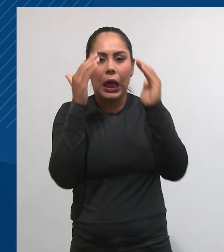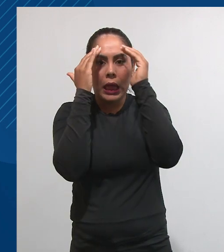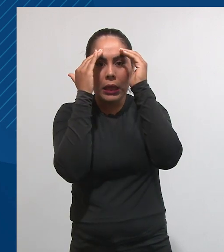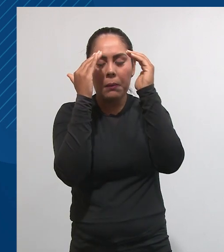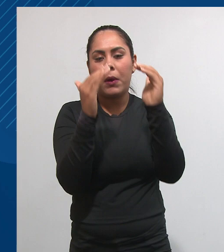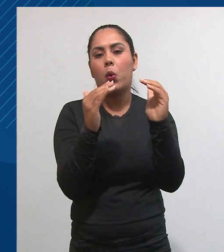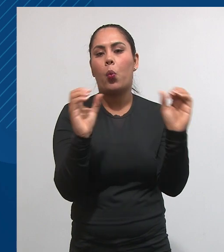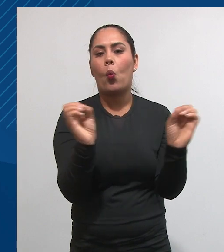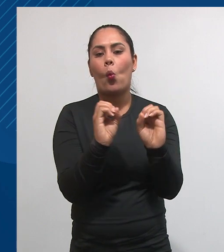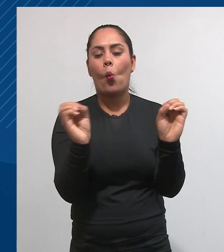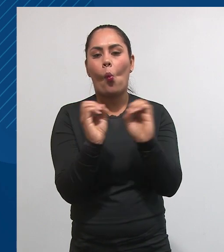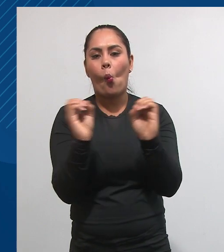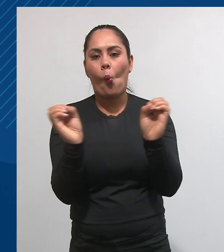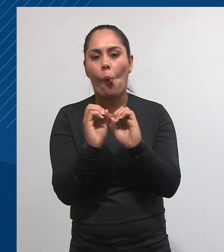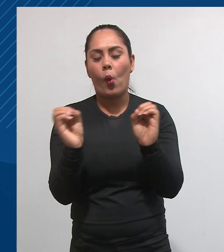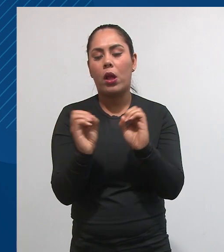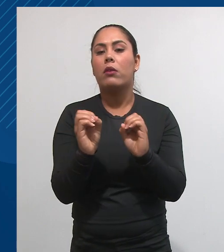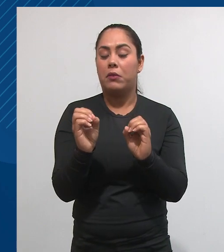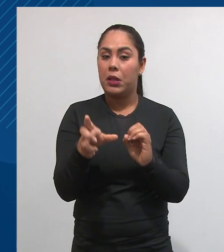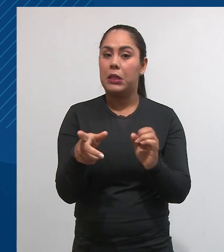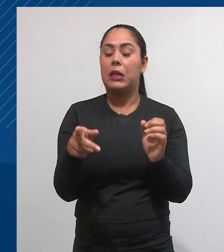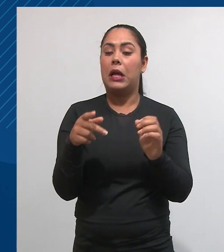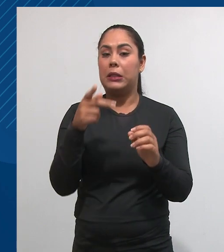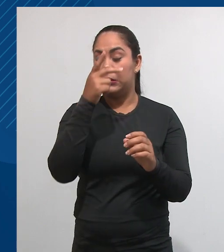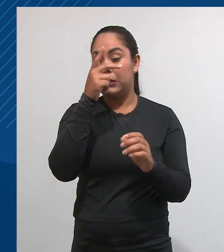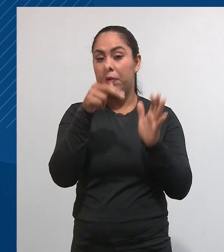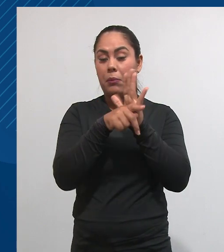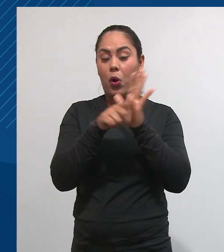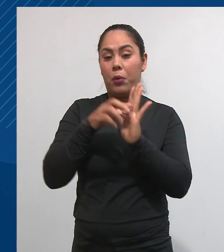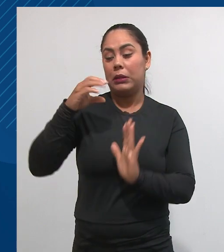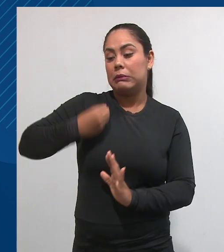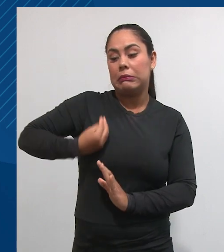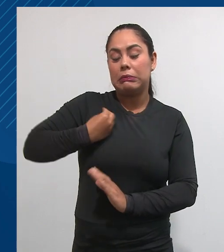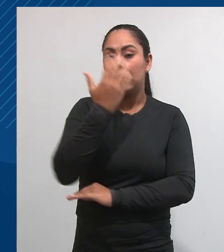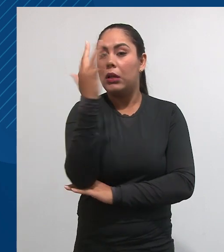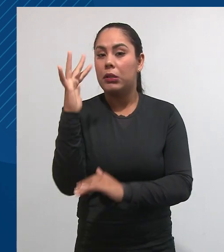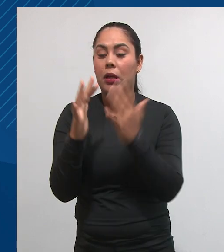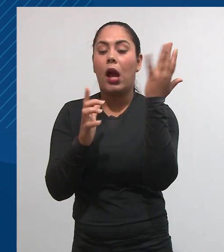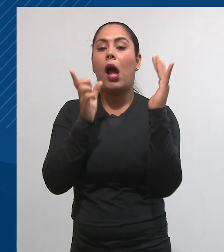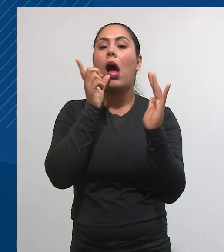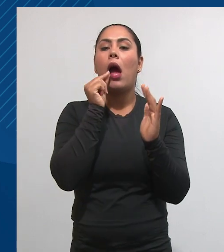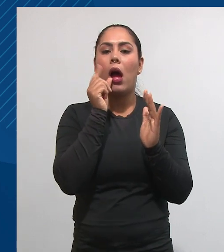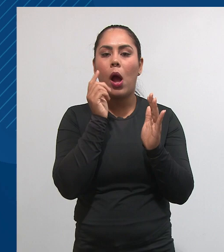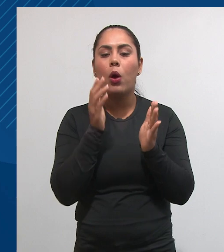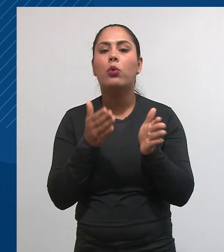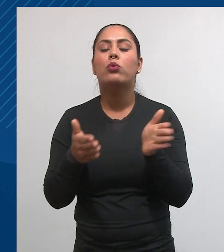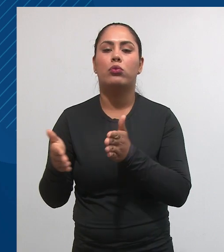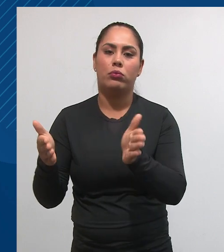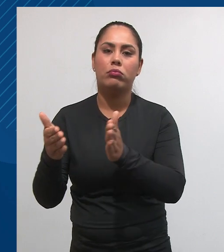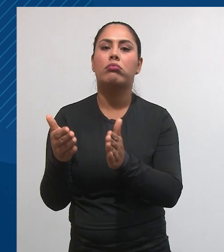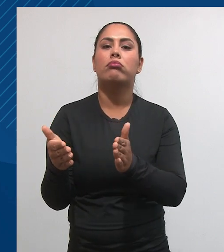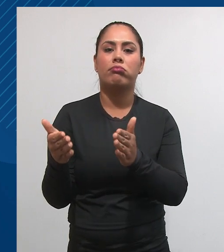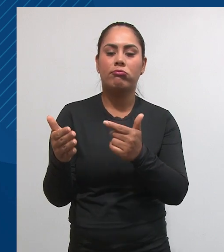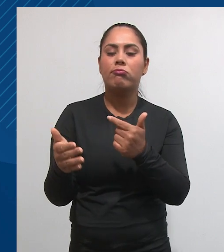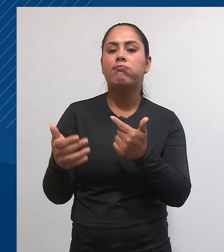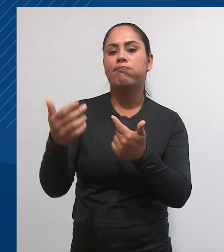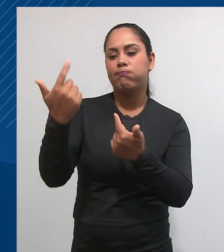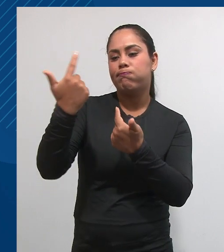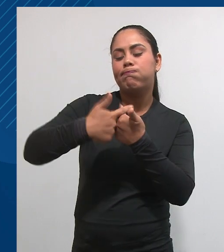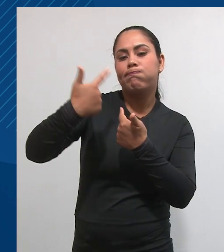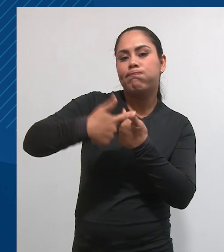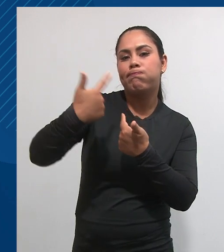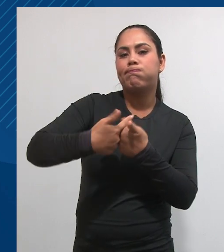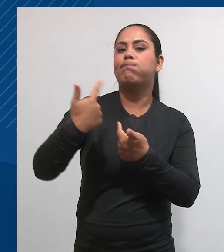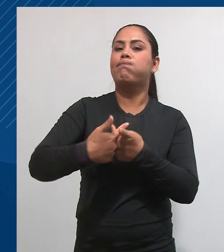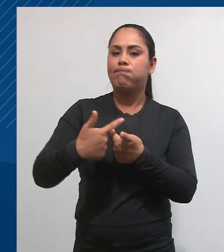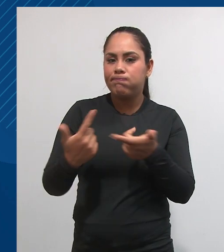desrespeitosa, vêm os encantados, os seres da floresta e das águas, para